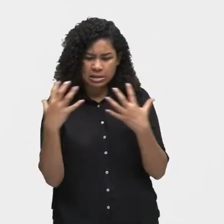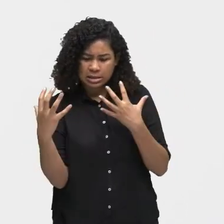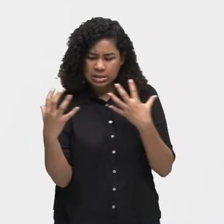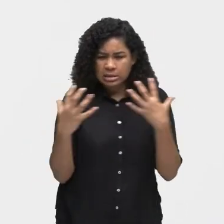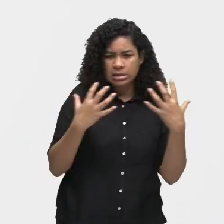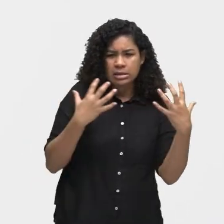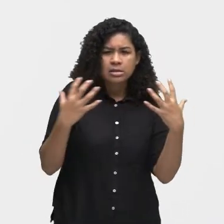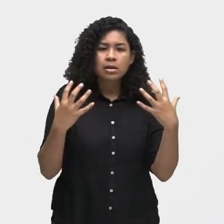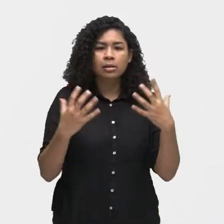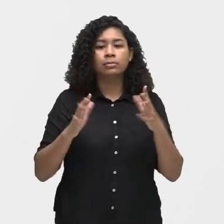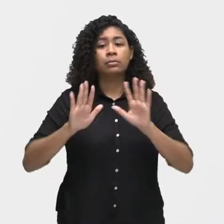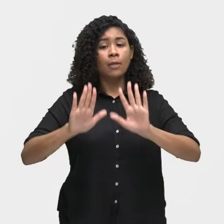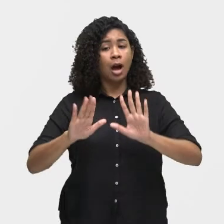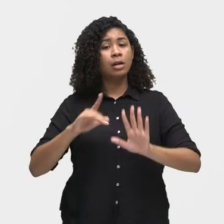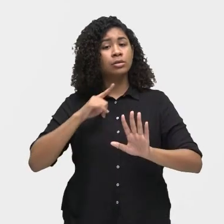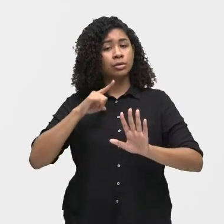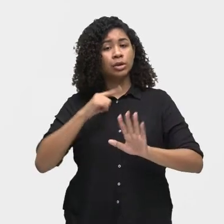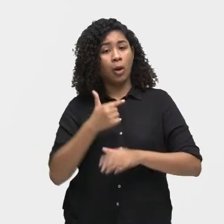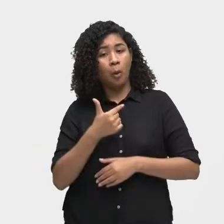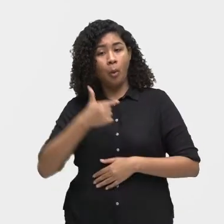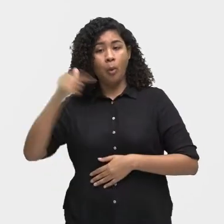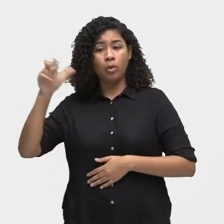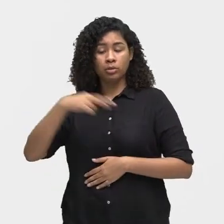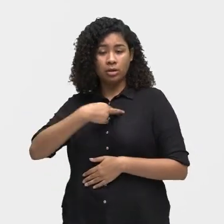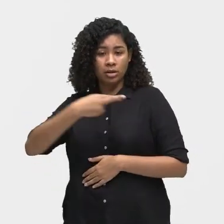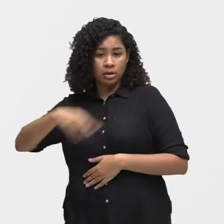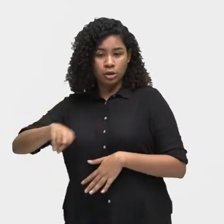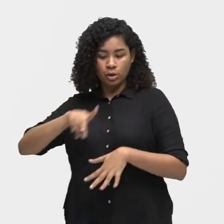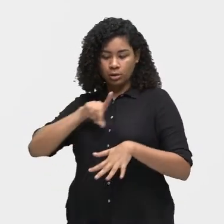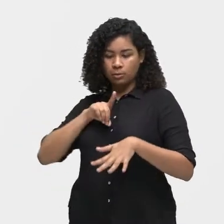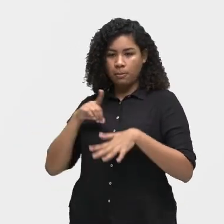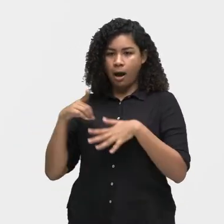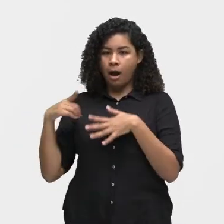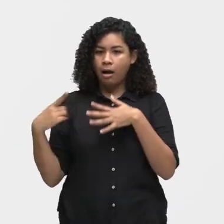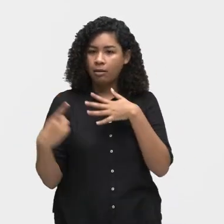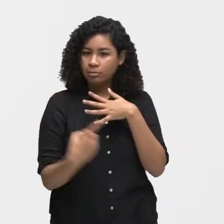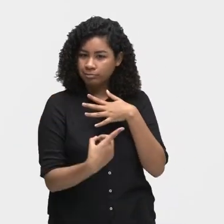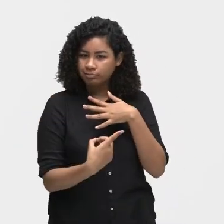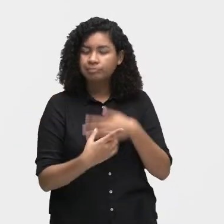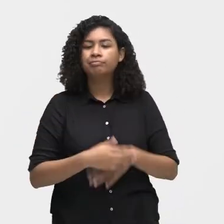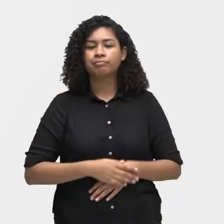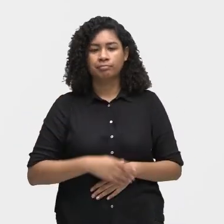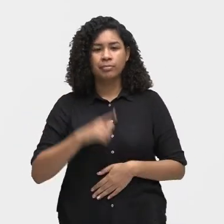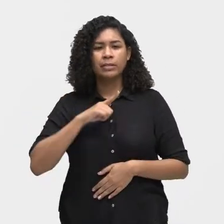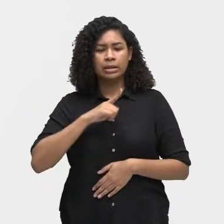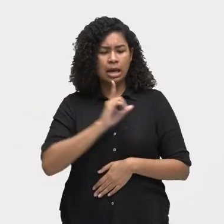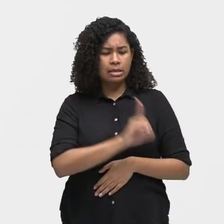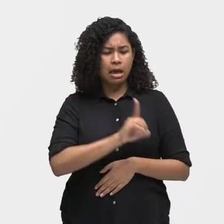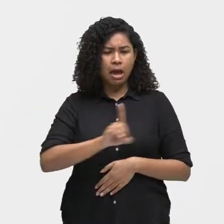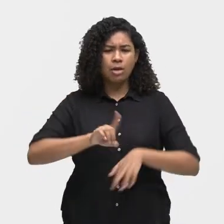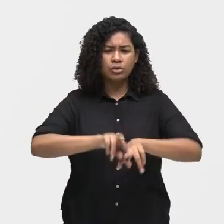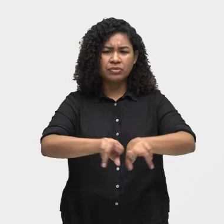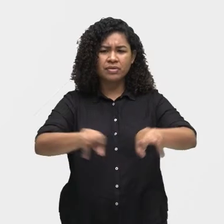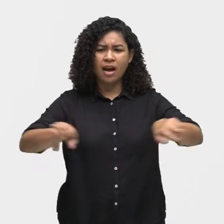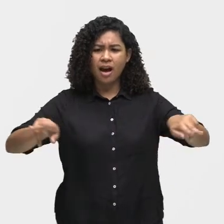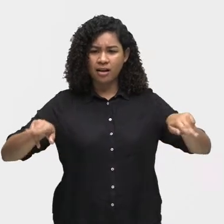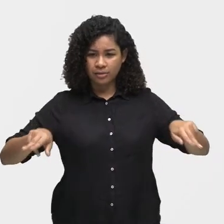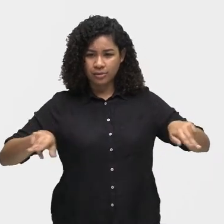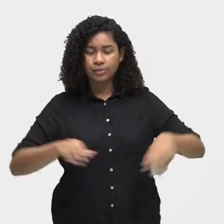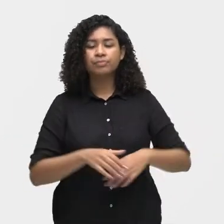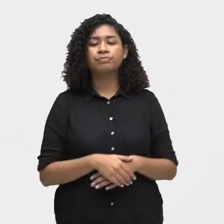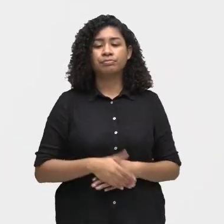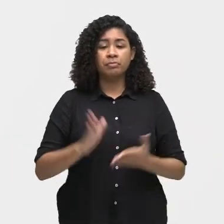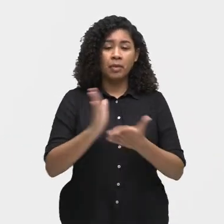existem também religiões politeístas. Há inúmeros deuses nessas religiões politeístas,